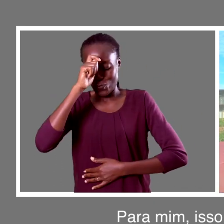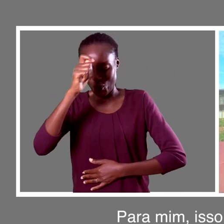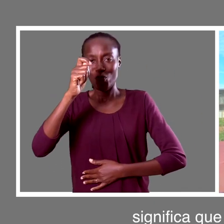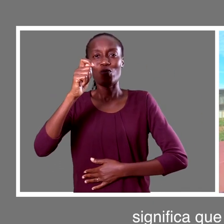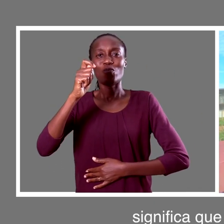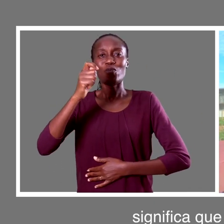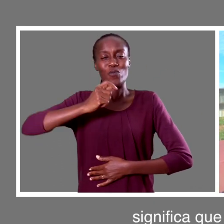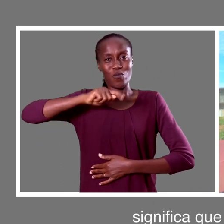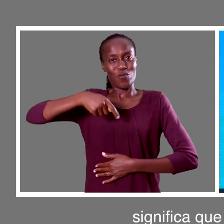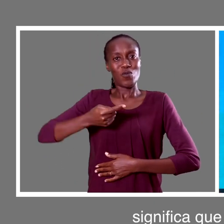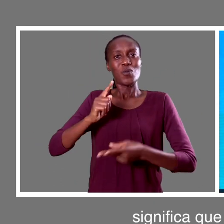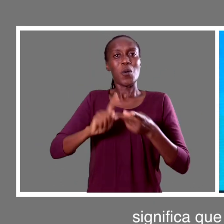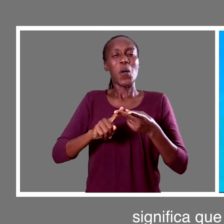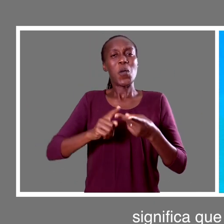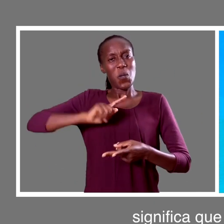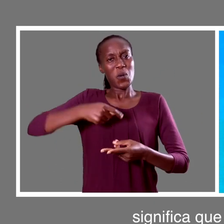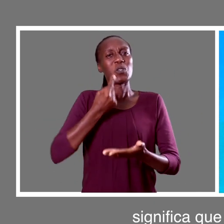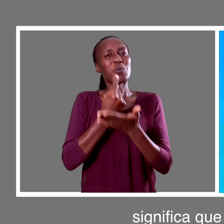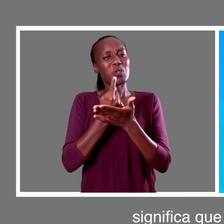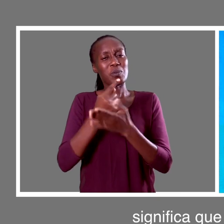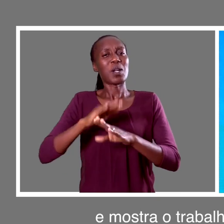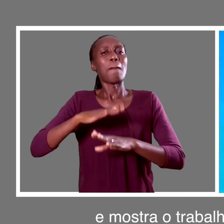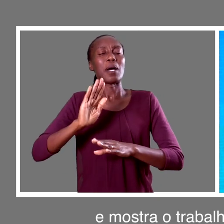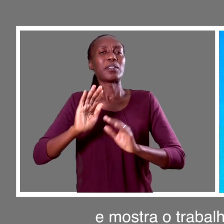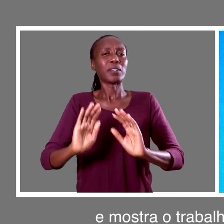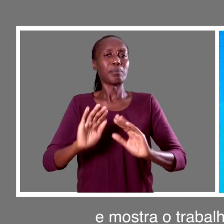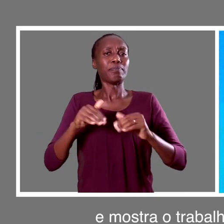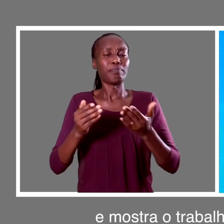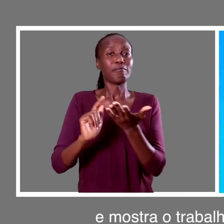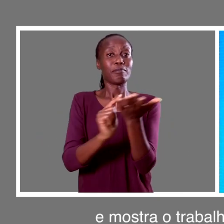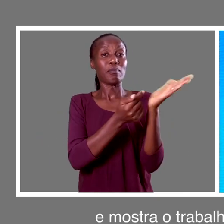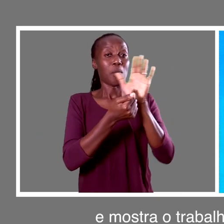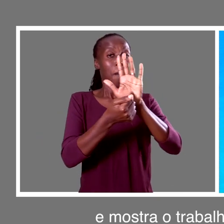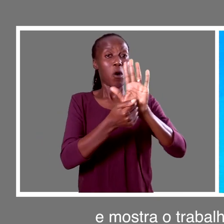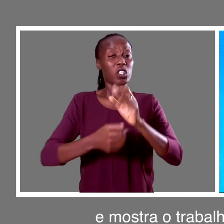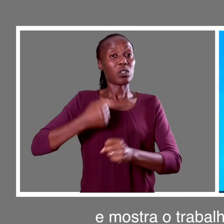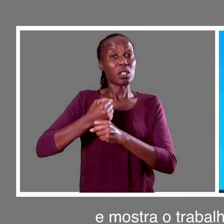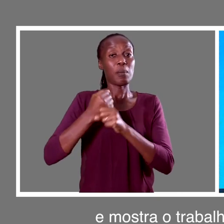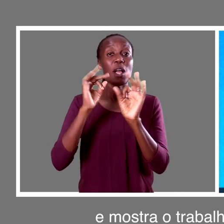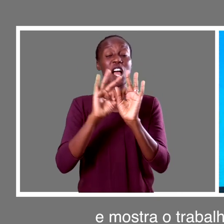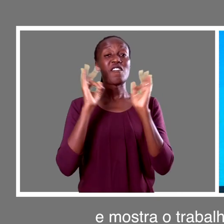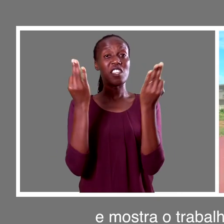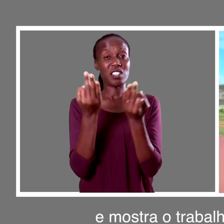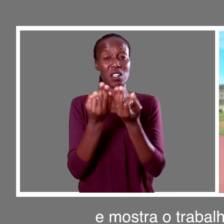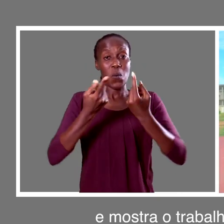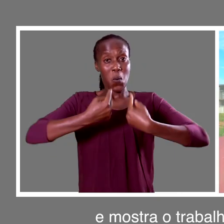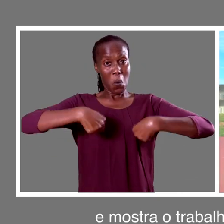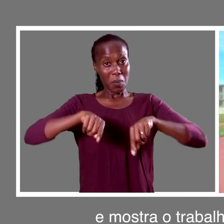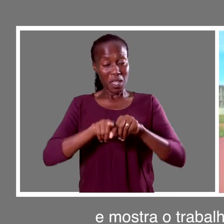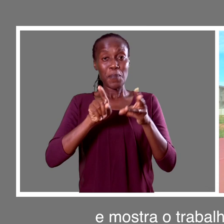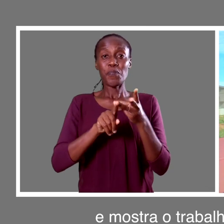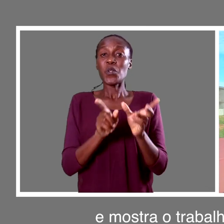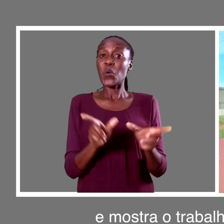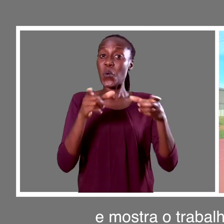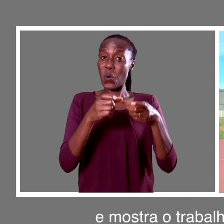reconhecimento, significa que nós somos importantes, e mostra o trabalho que a federação, o comitê e o